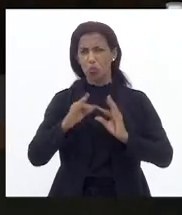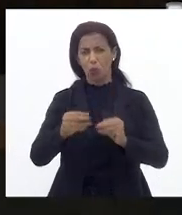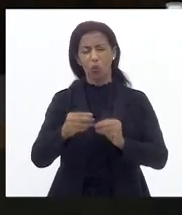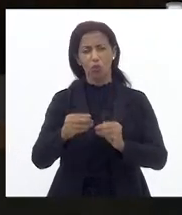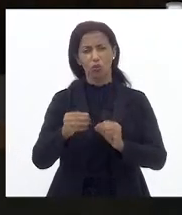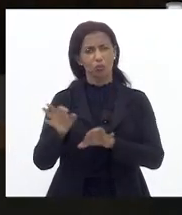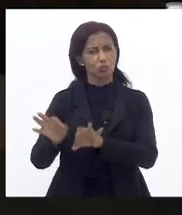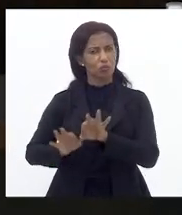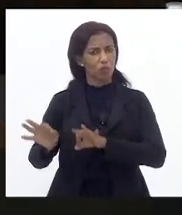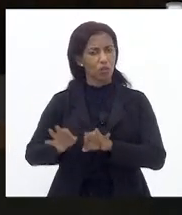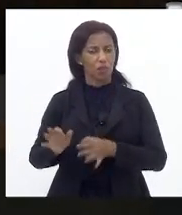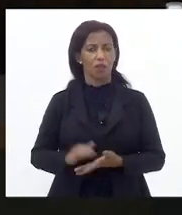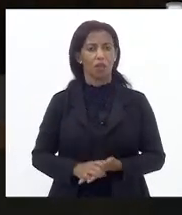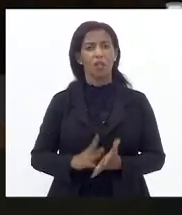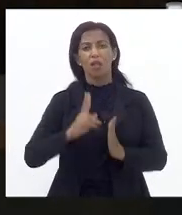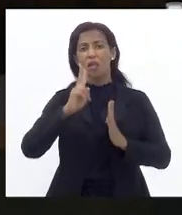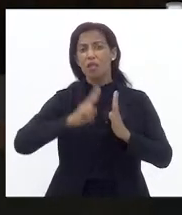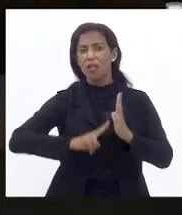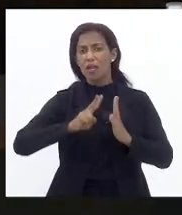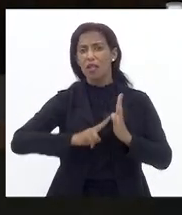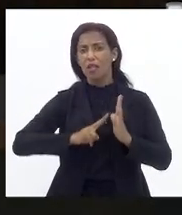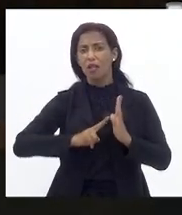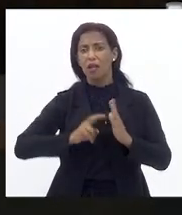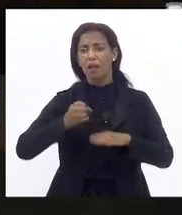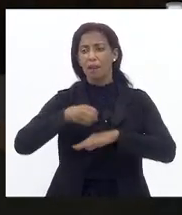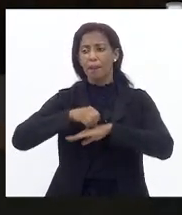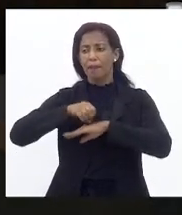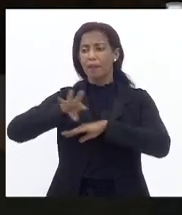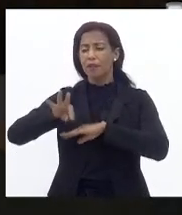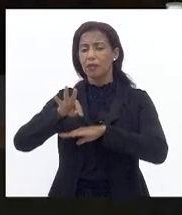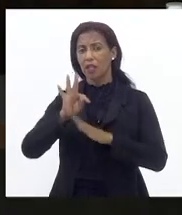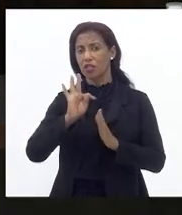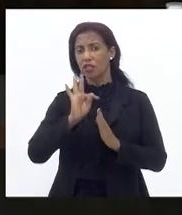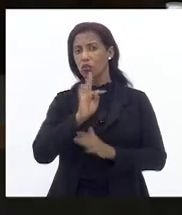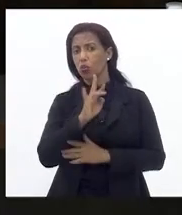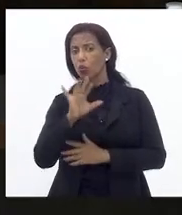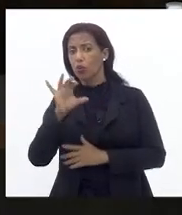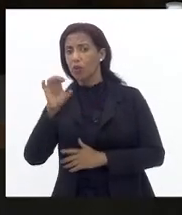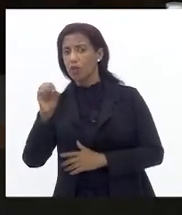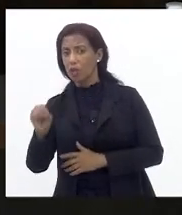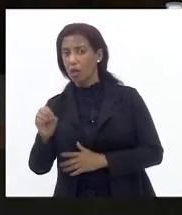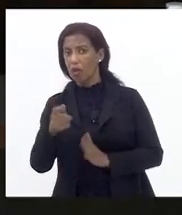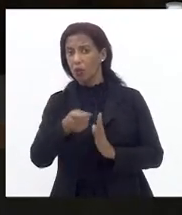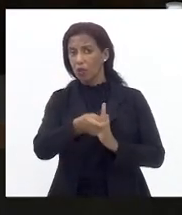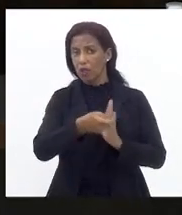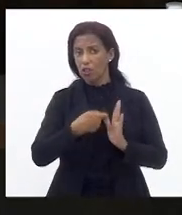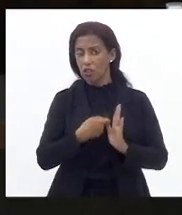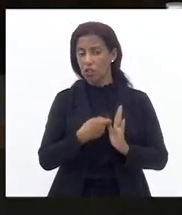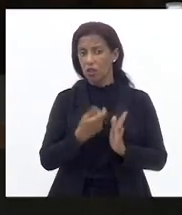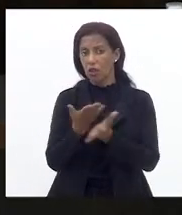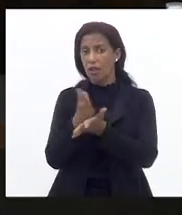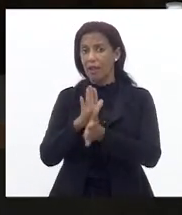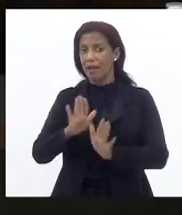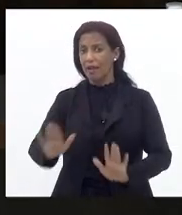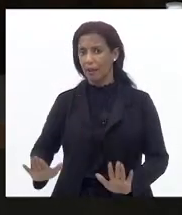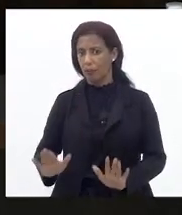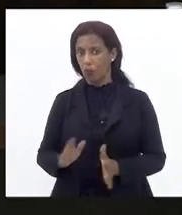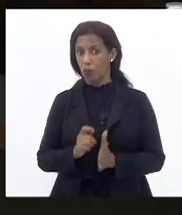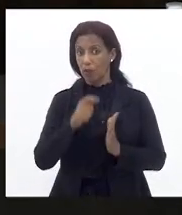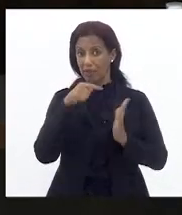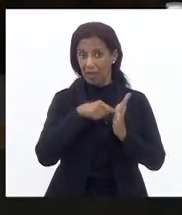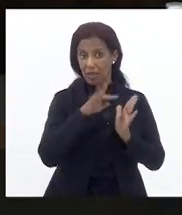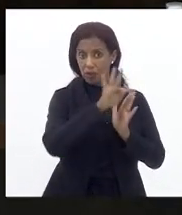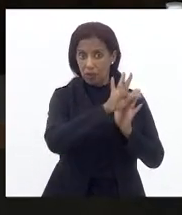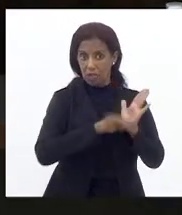e quem Lê a mensagem do triênio o que está escrito é que acabou o treino o que